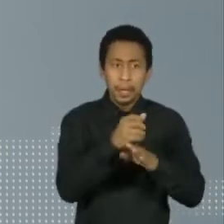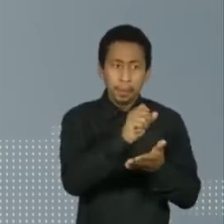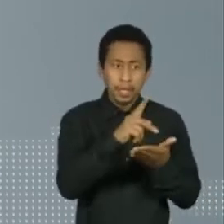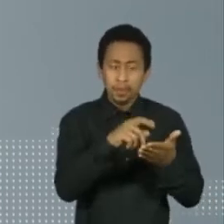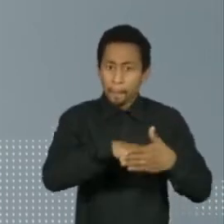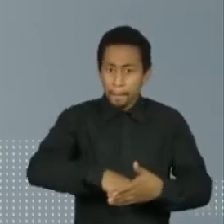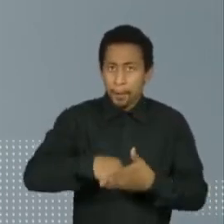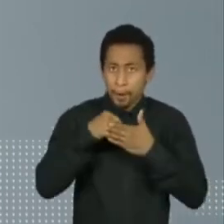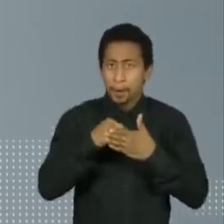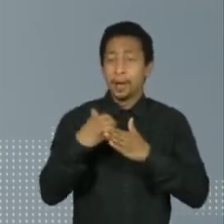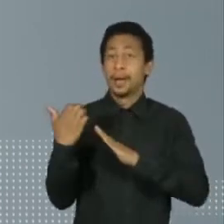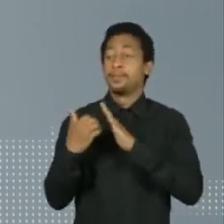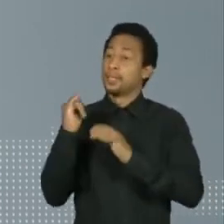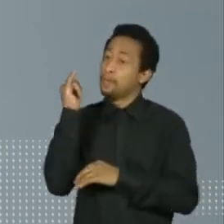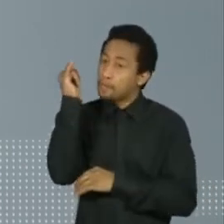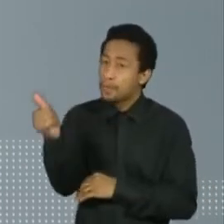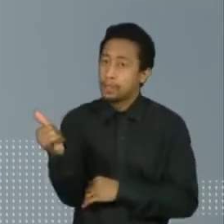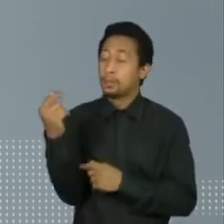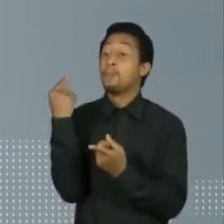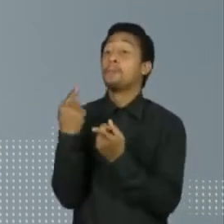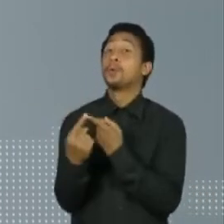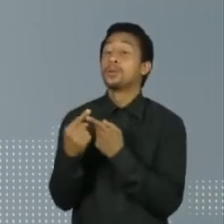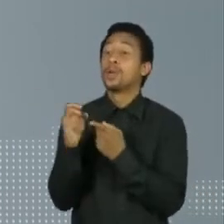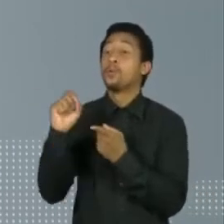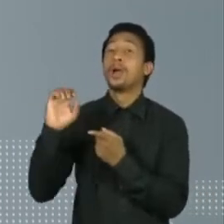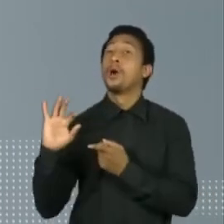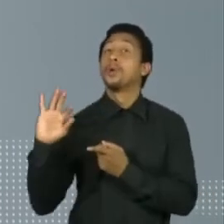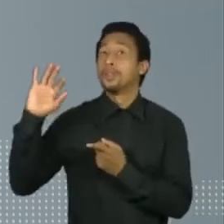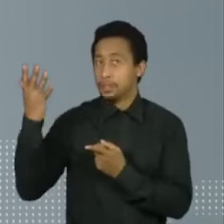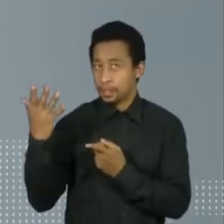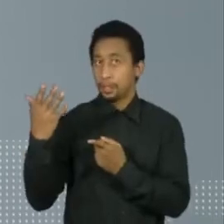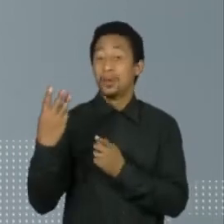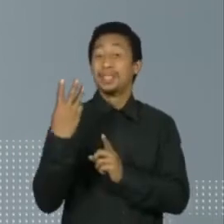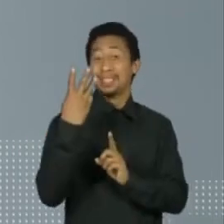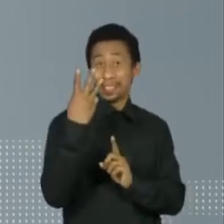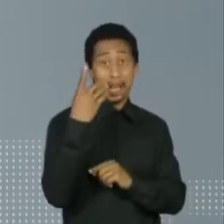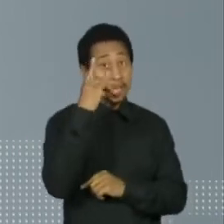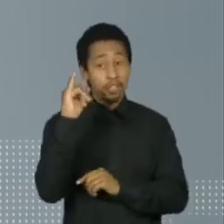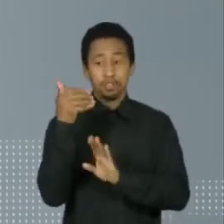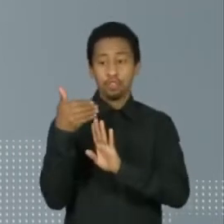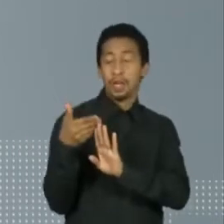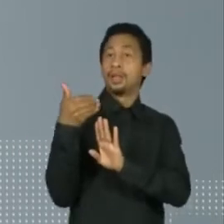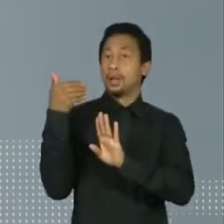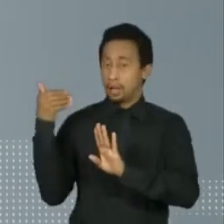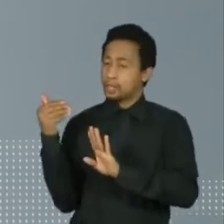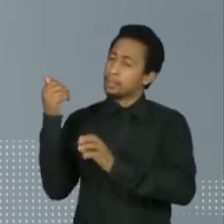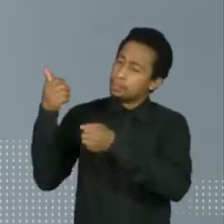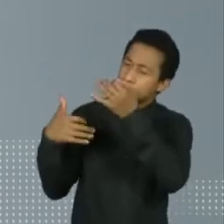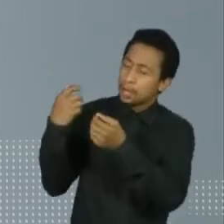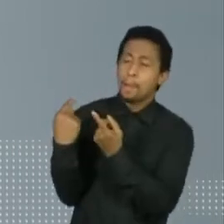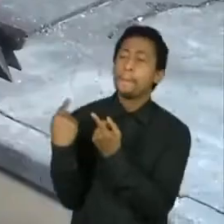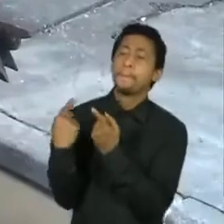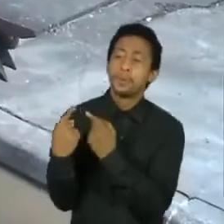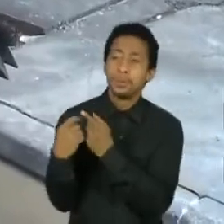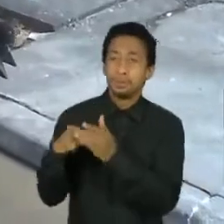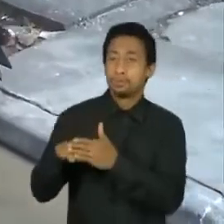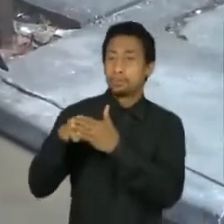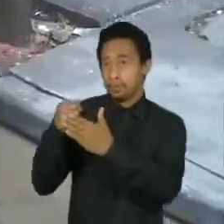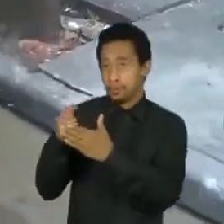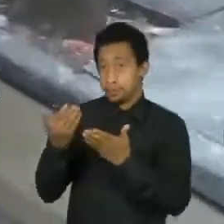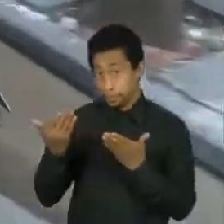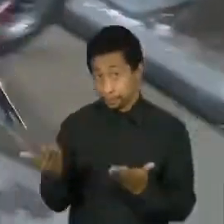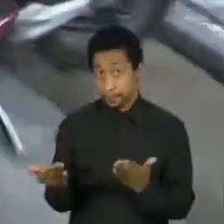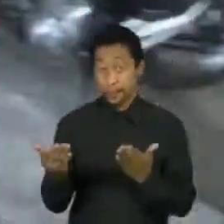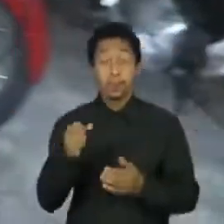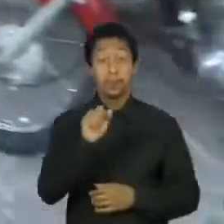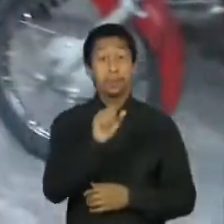a empresa deve avisar o empregador com a antecedência mínima de três dias e e e as razões para o bloqueio ao